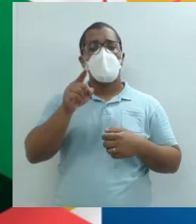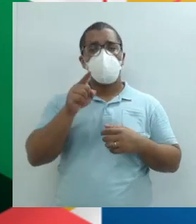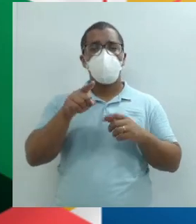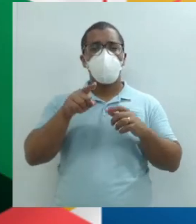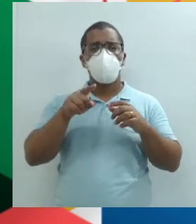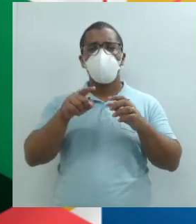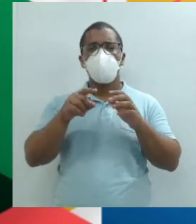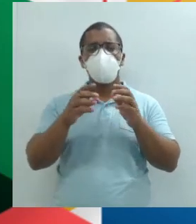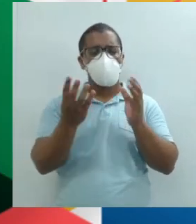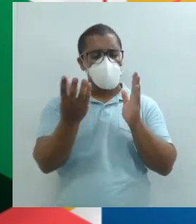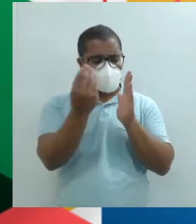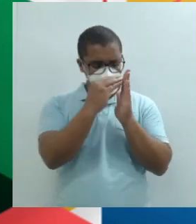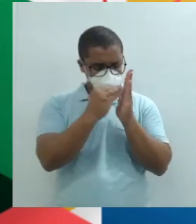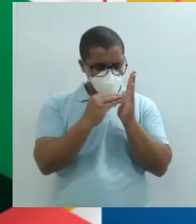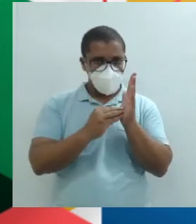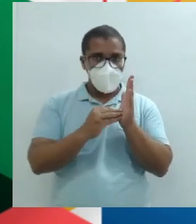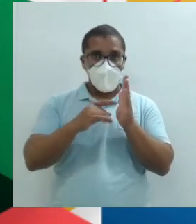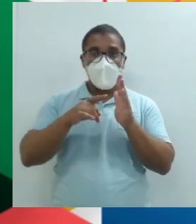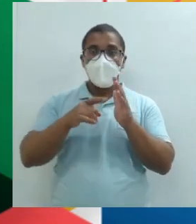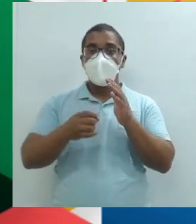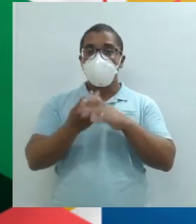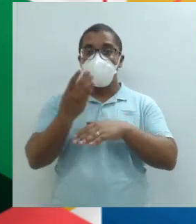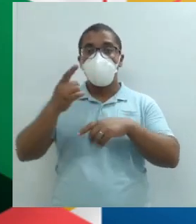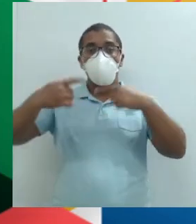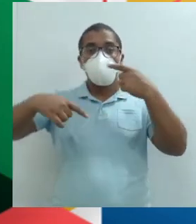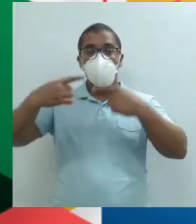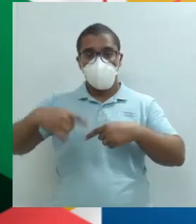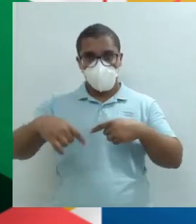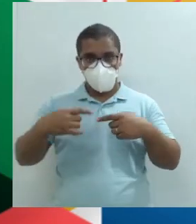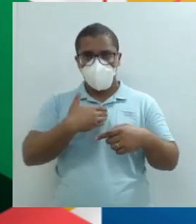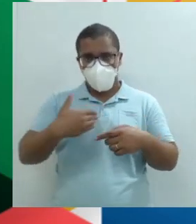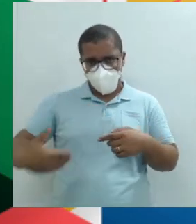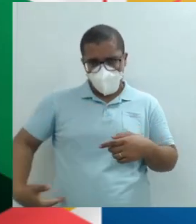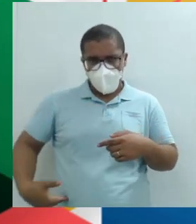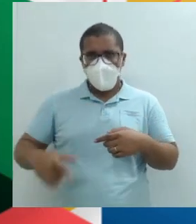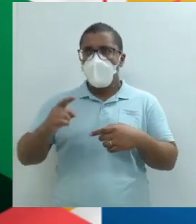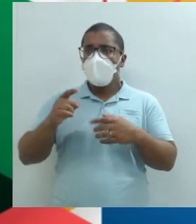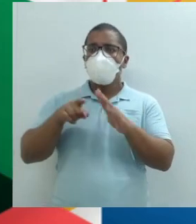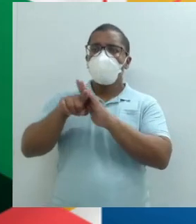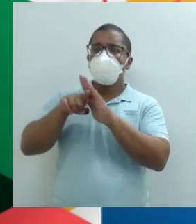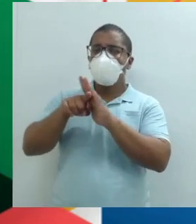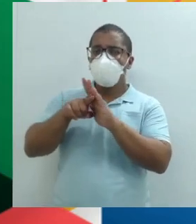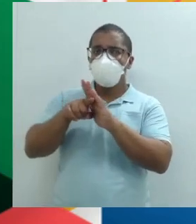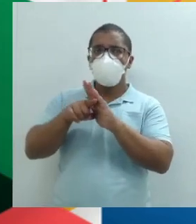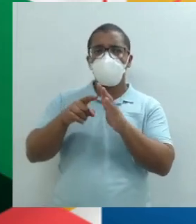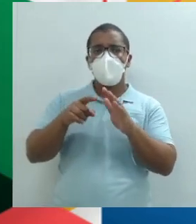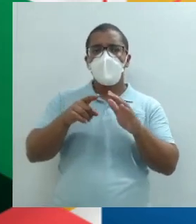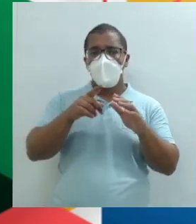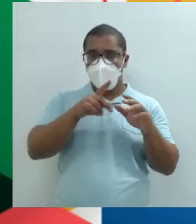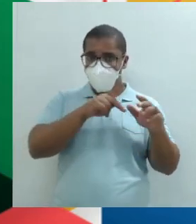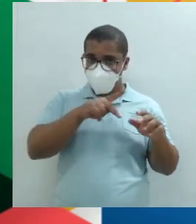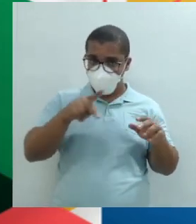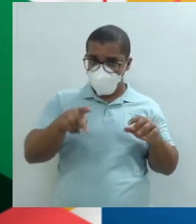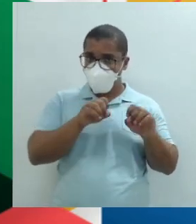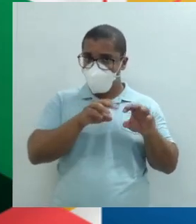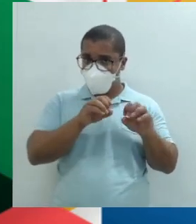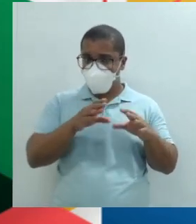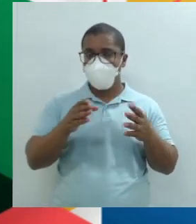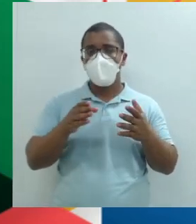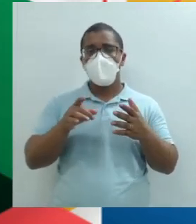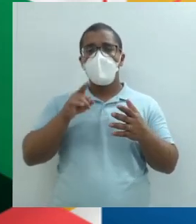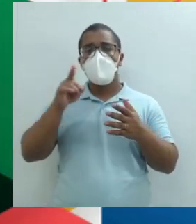políticas públicas. Fez um estudo com educadores, psicólogos e economistas para entender quais são